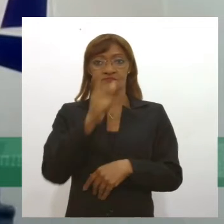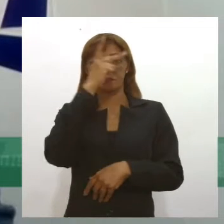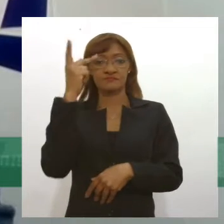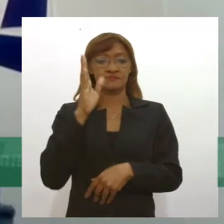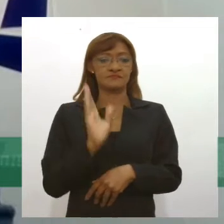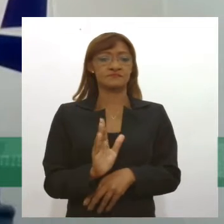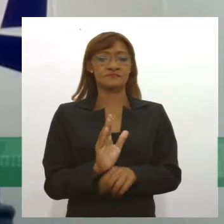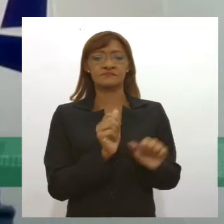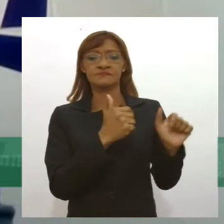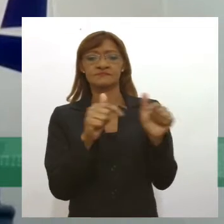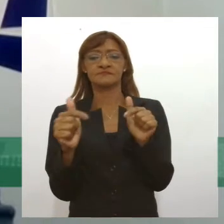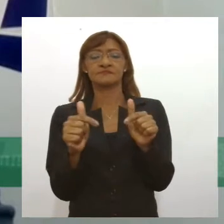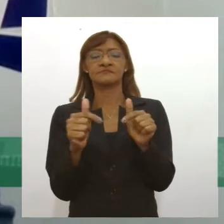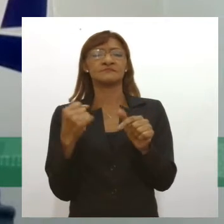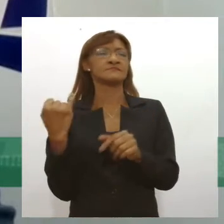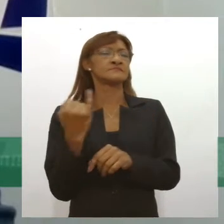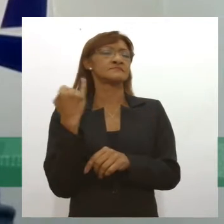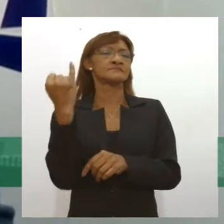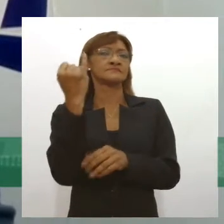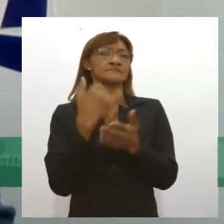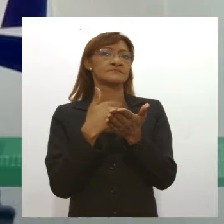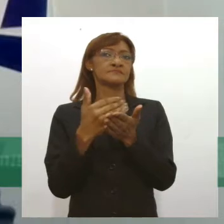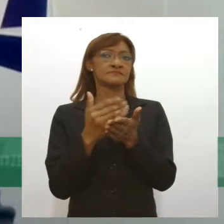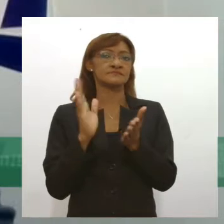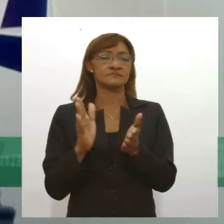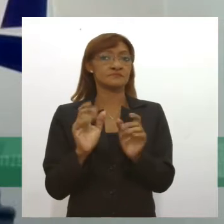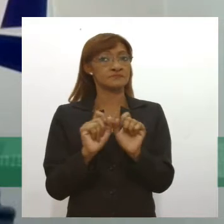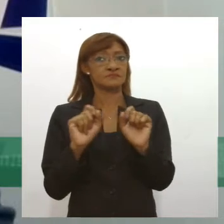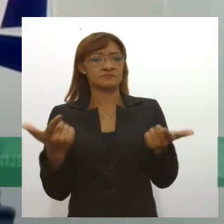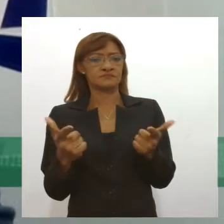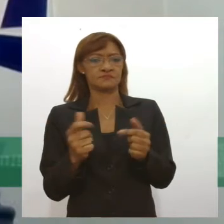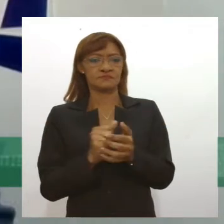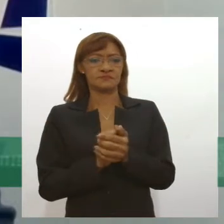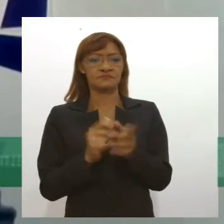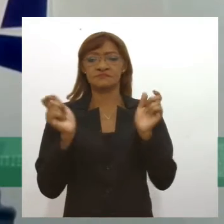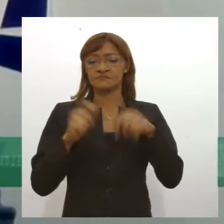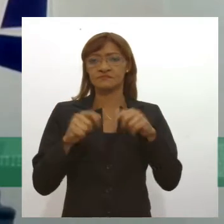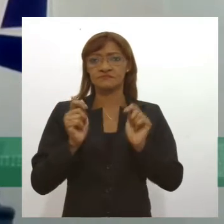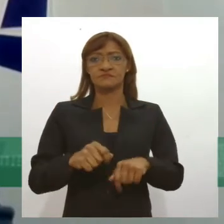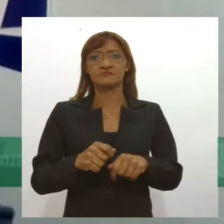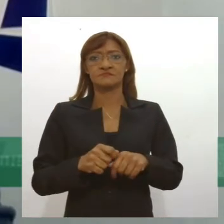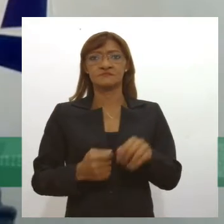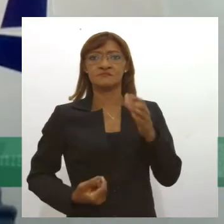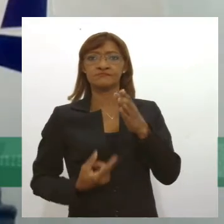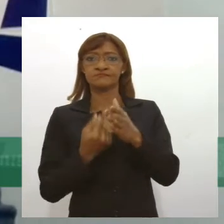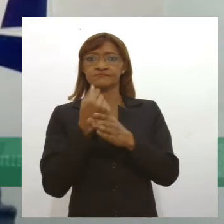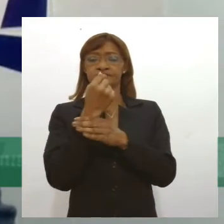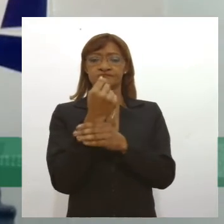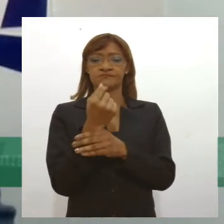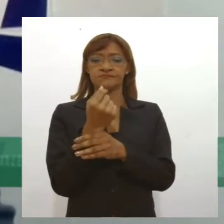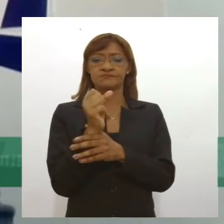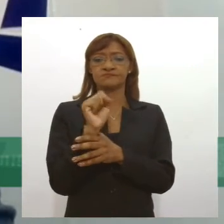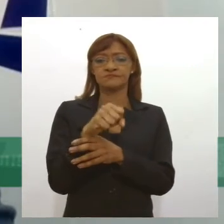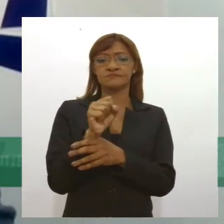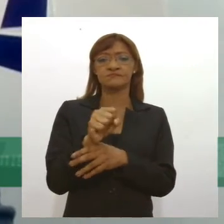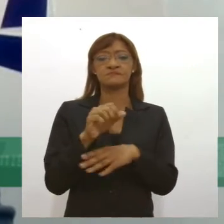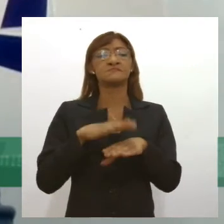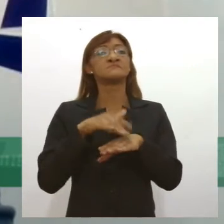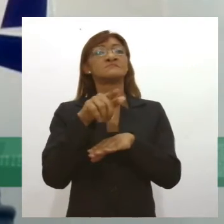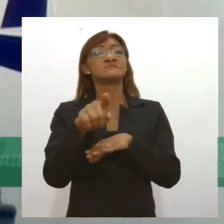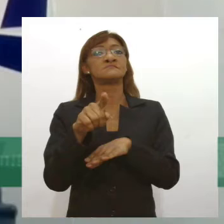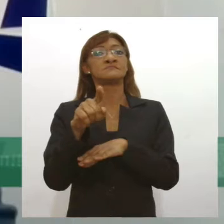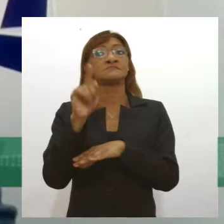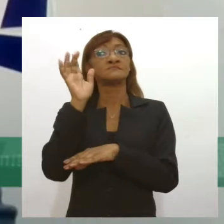o desenvolvimento desses negócios. E claro, né, como um dos princípios aqui é aumento da oferta de capital para investimento, quando você resolve